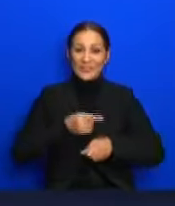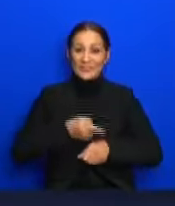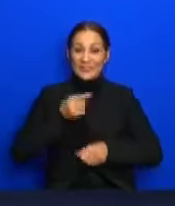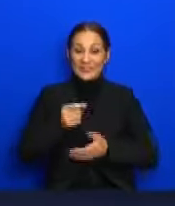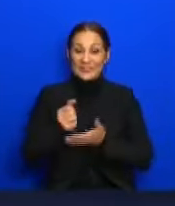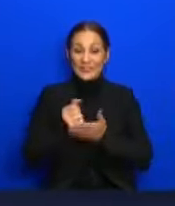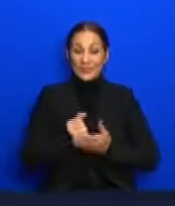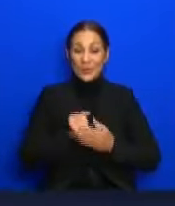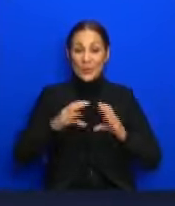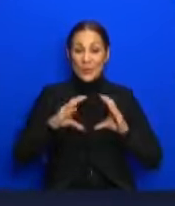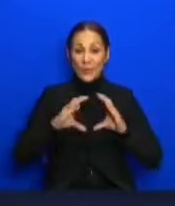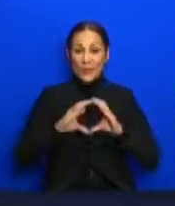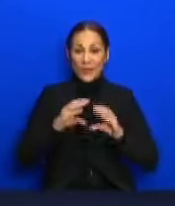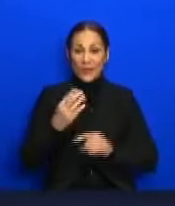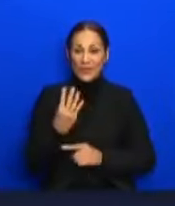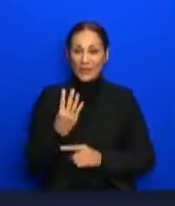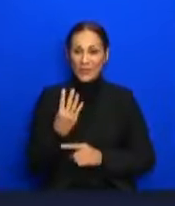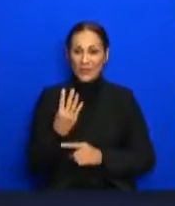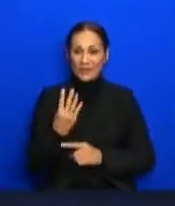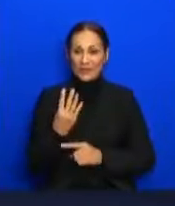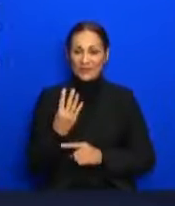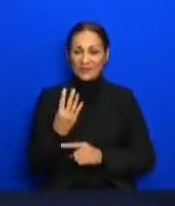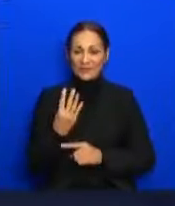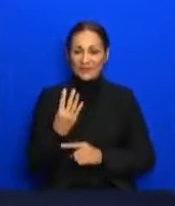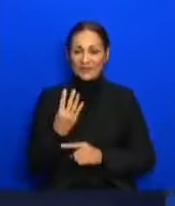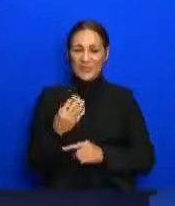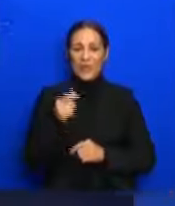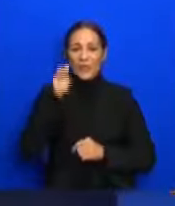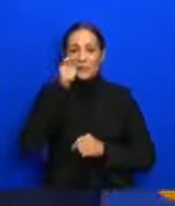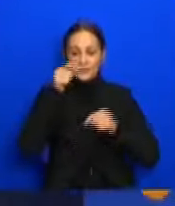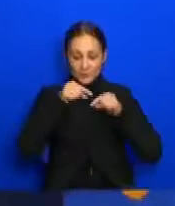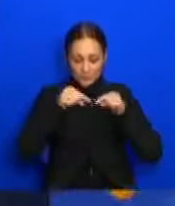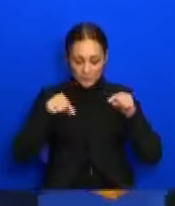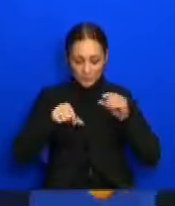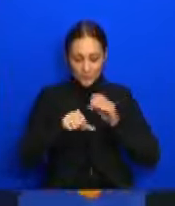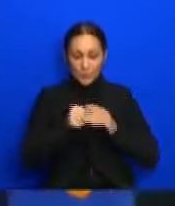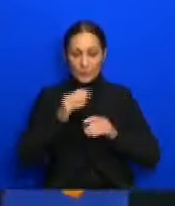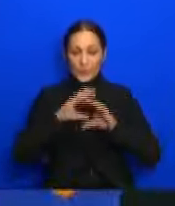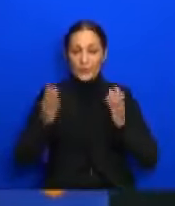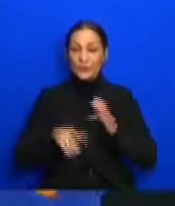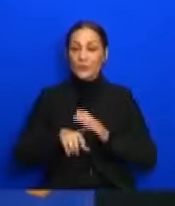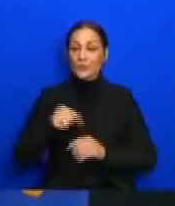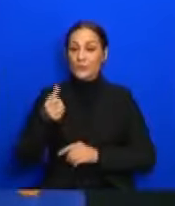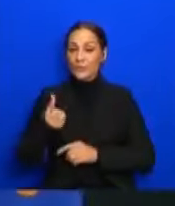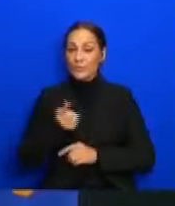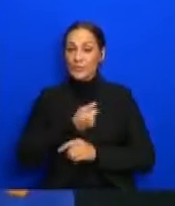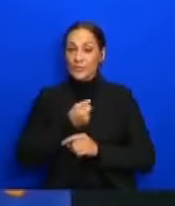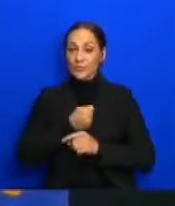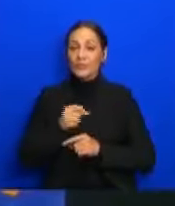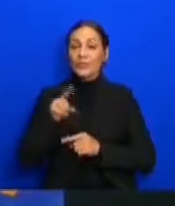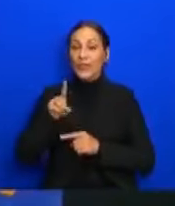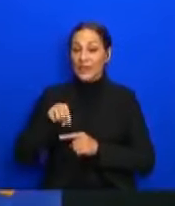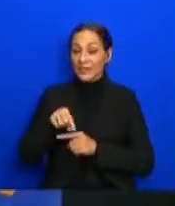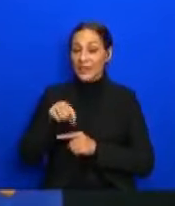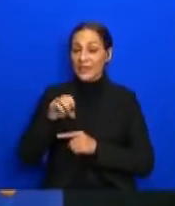Chegou o trevo número 4. Conferindo então, no primeiro globo nós sorteamos 6